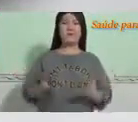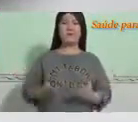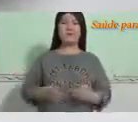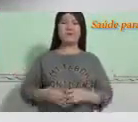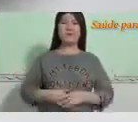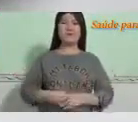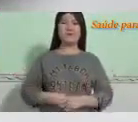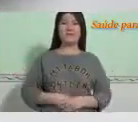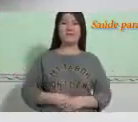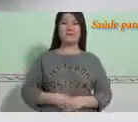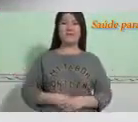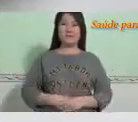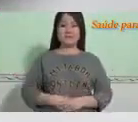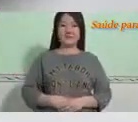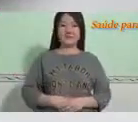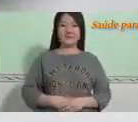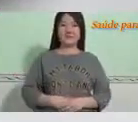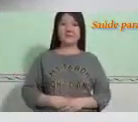do médico